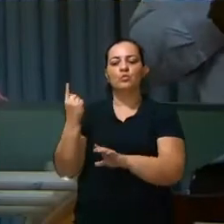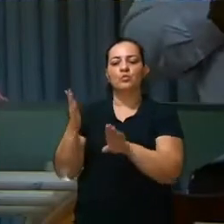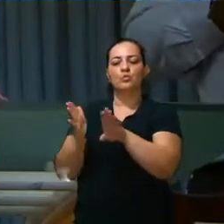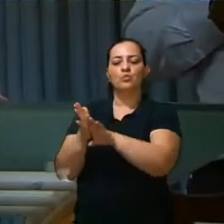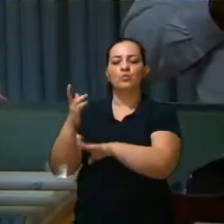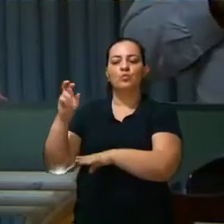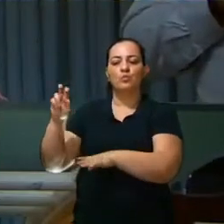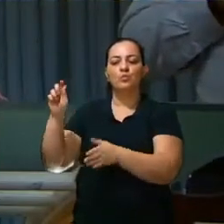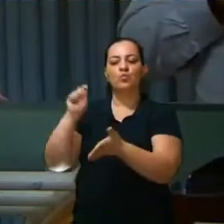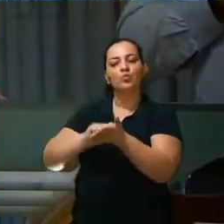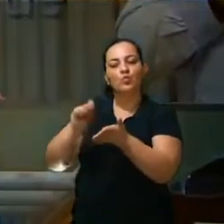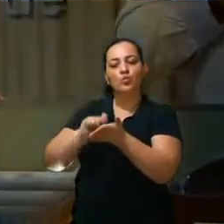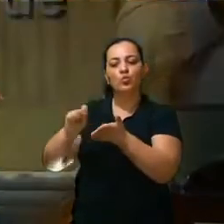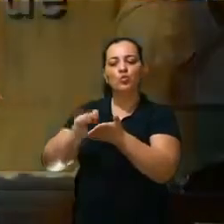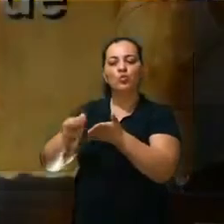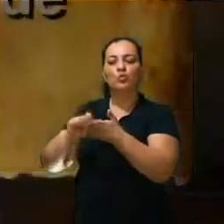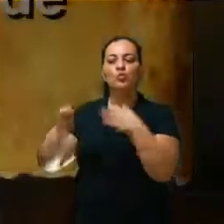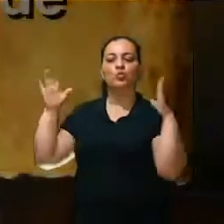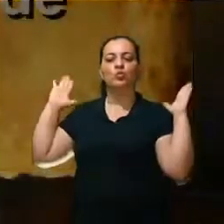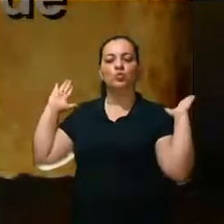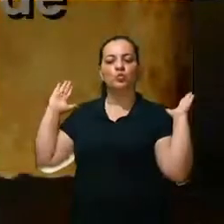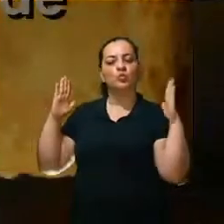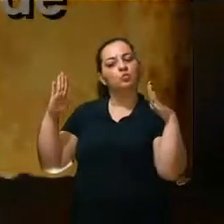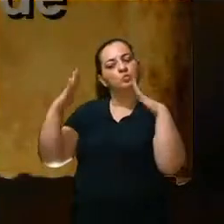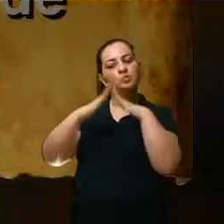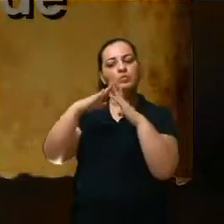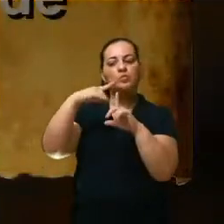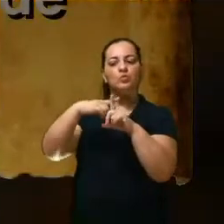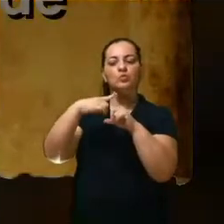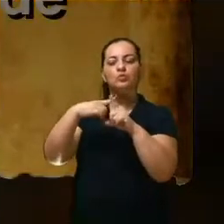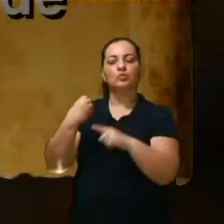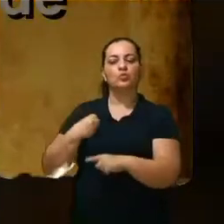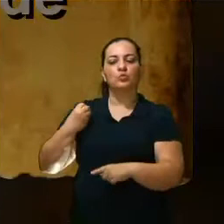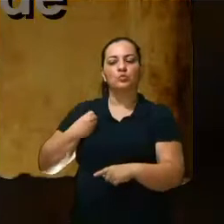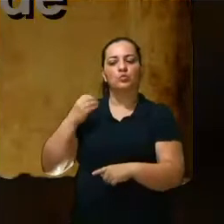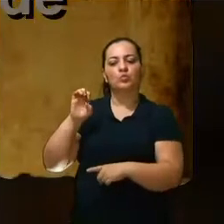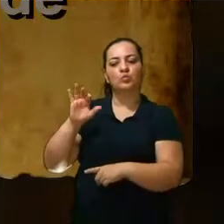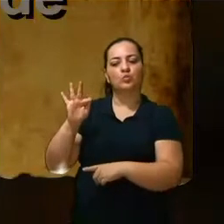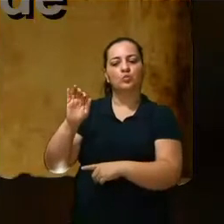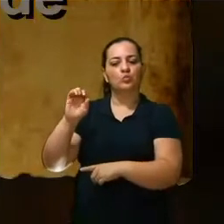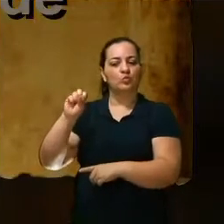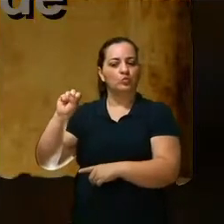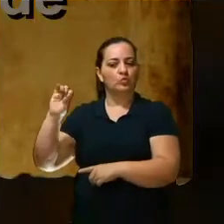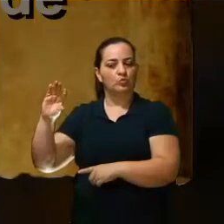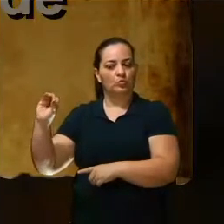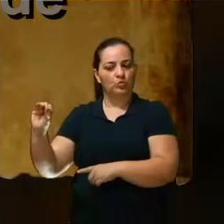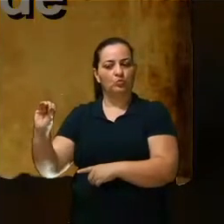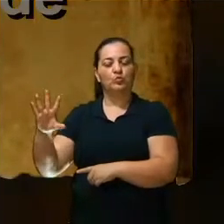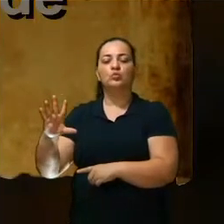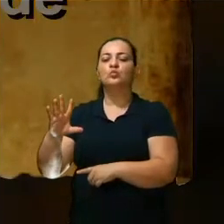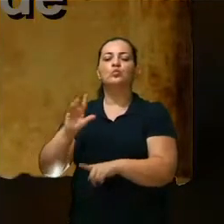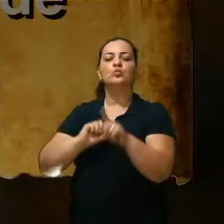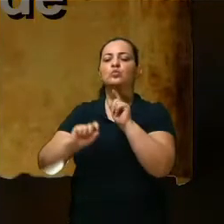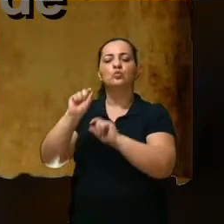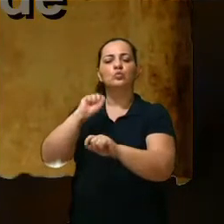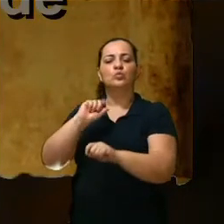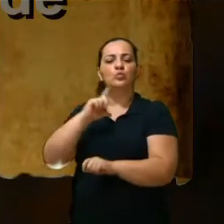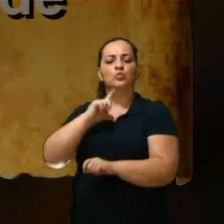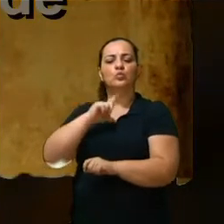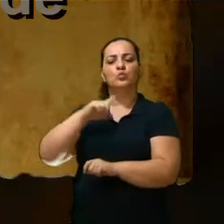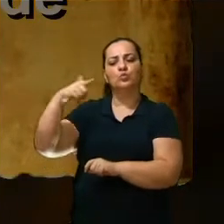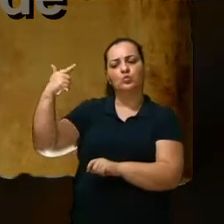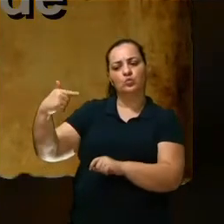escreve ao anjo da igreja que está em Éfeso isto diz aquele que tem na sua destra As Sete